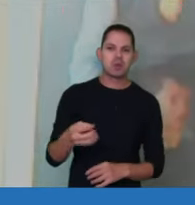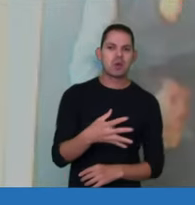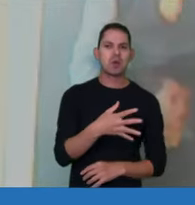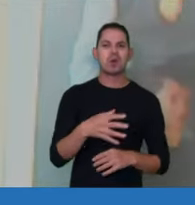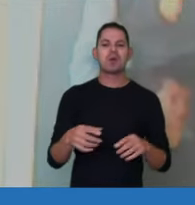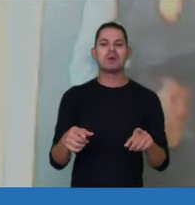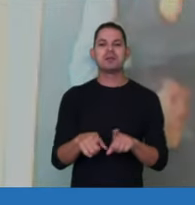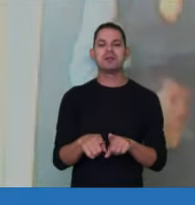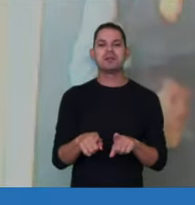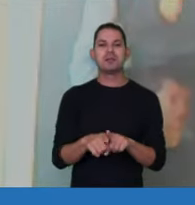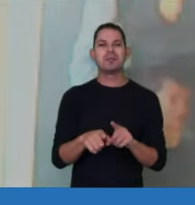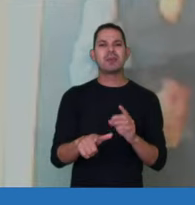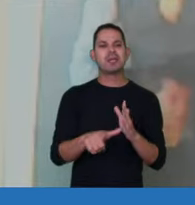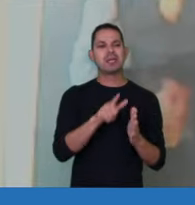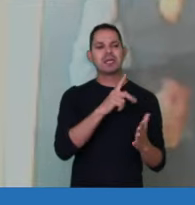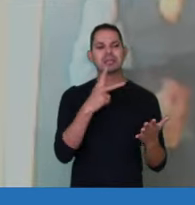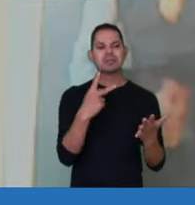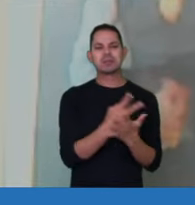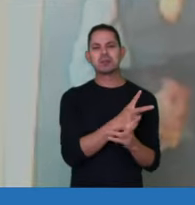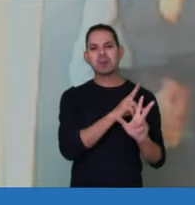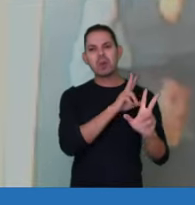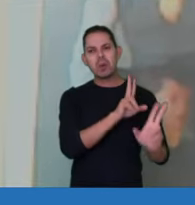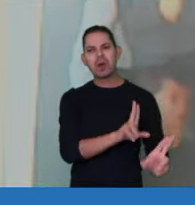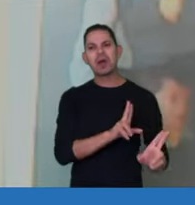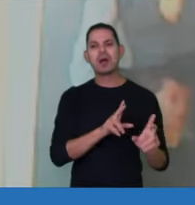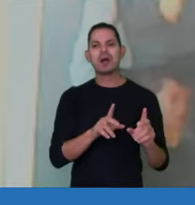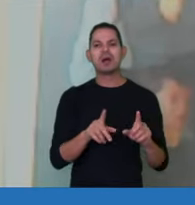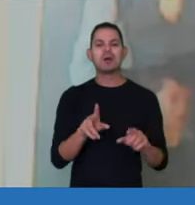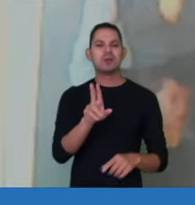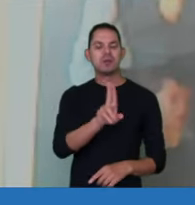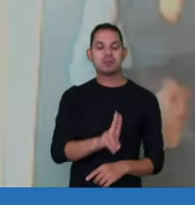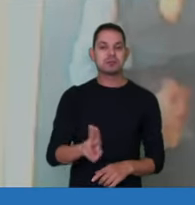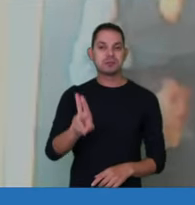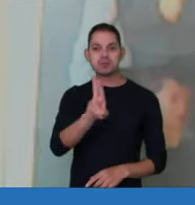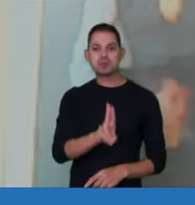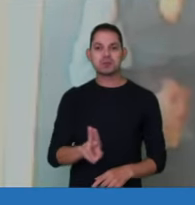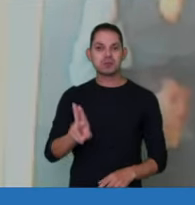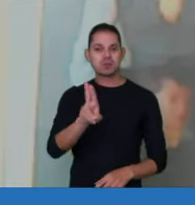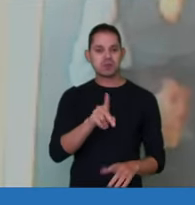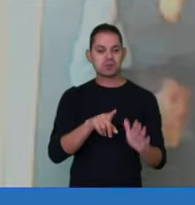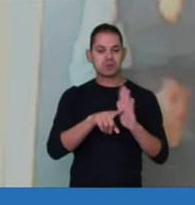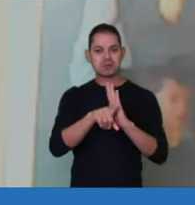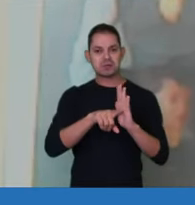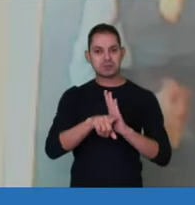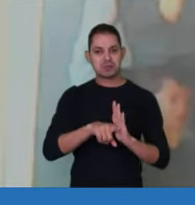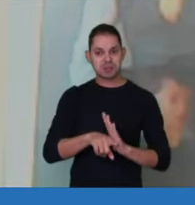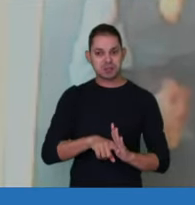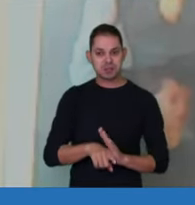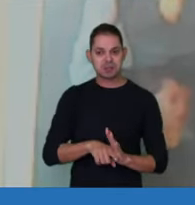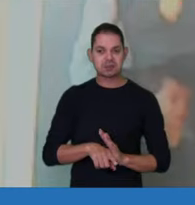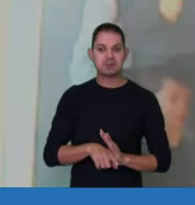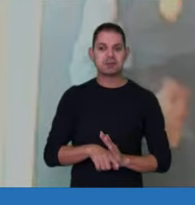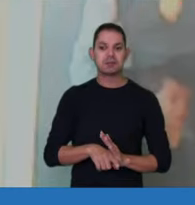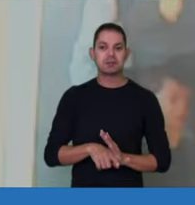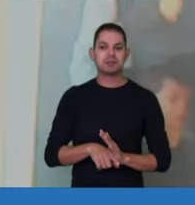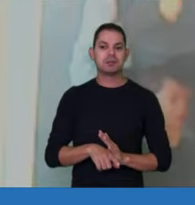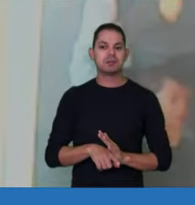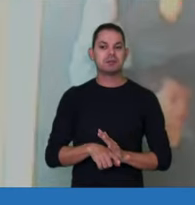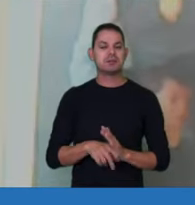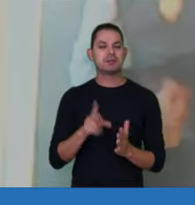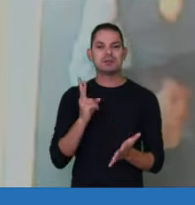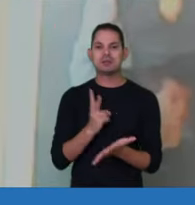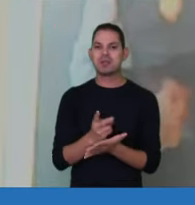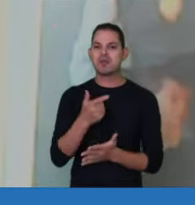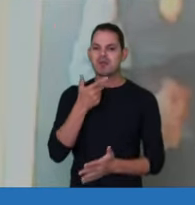a precedentes, a usos, né, da própria investigação, e sempre repetiram muito isso. O